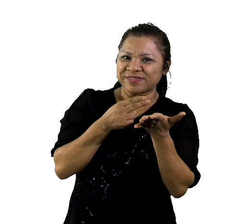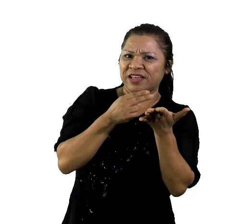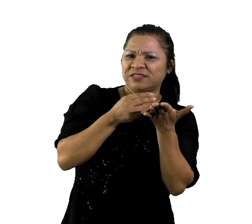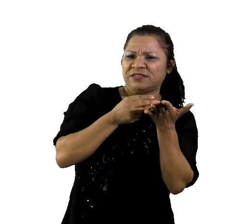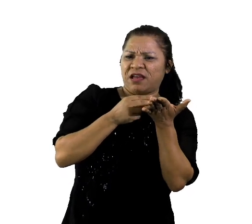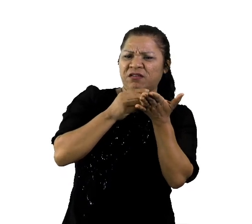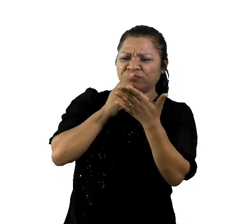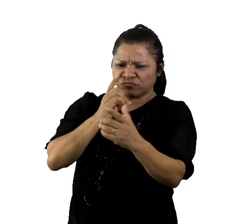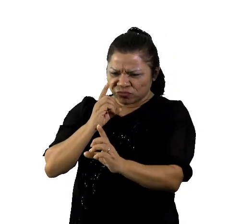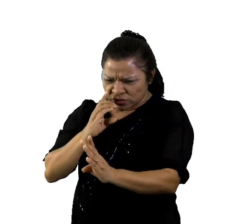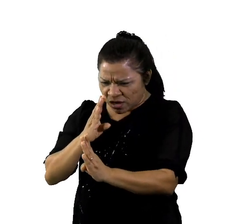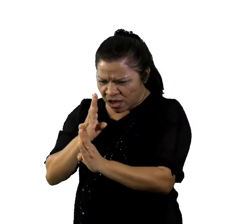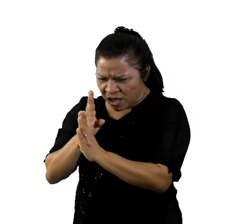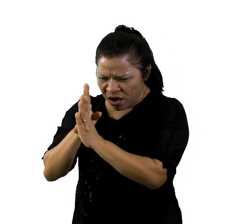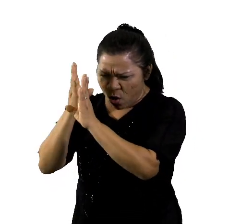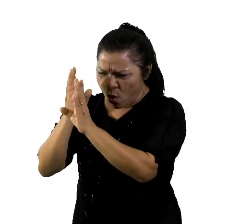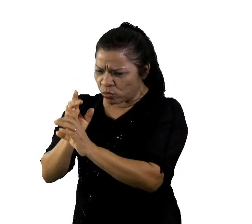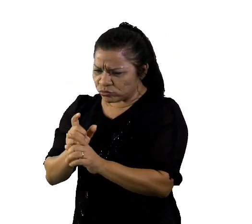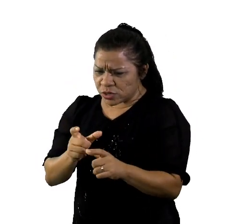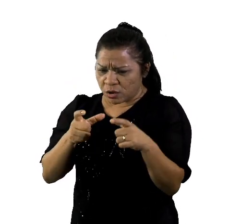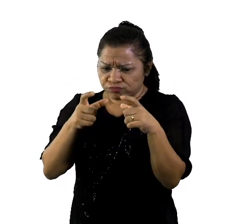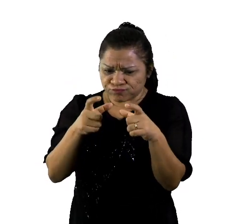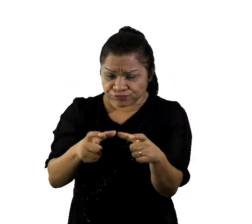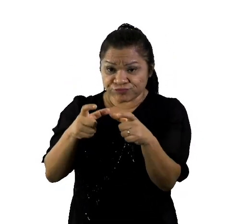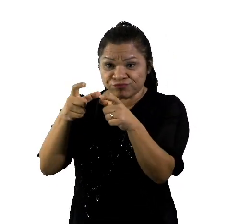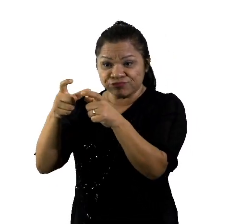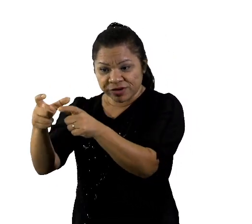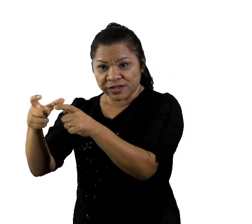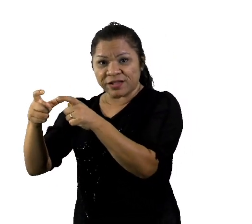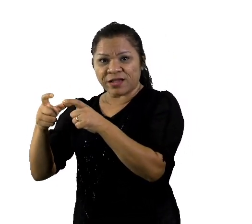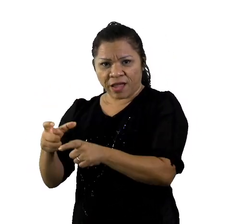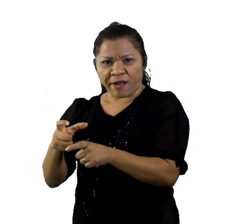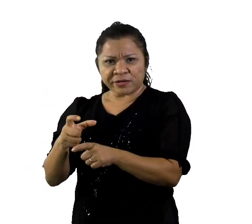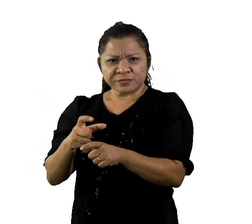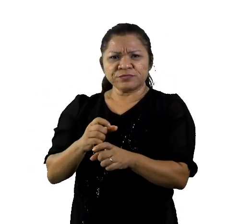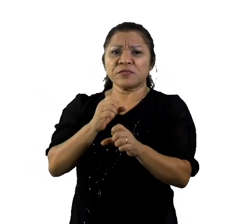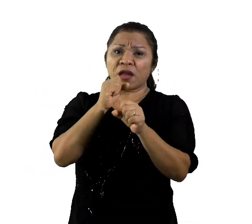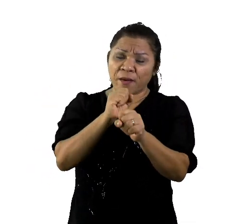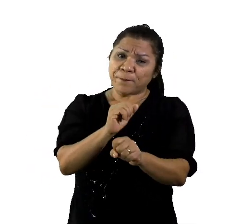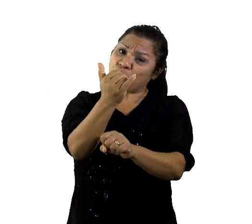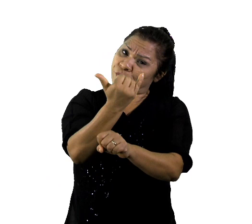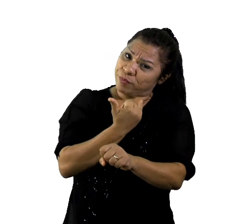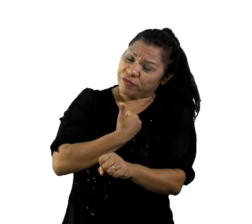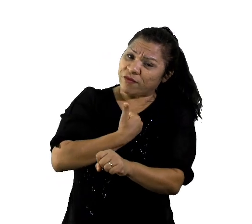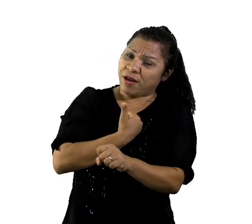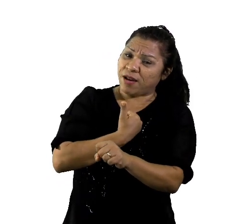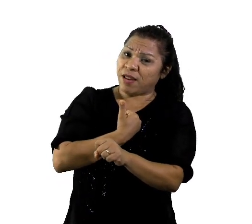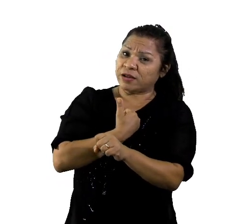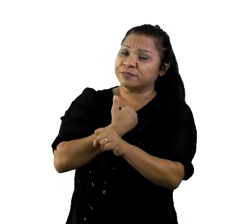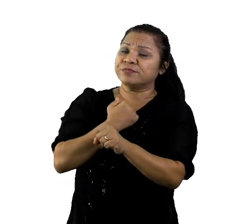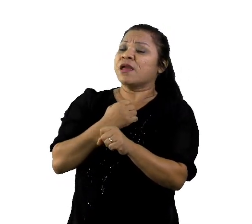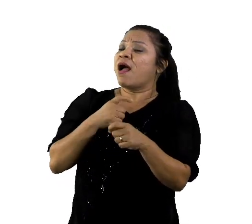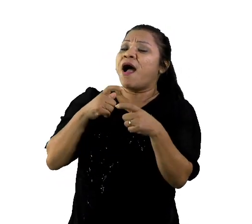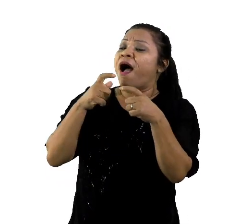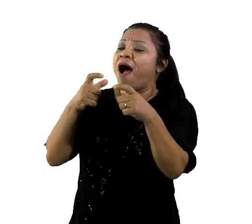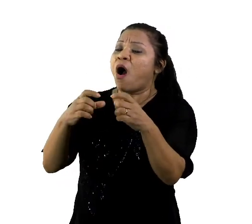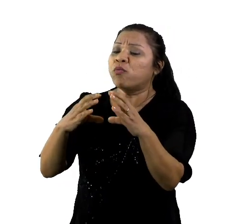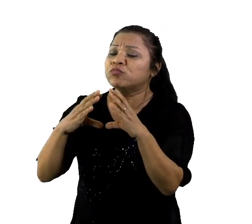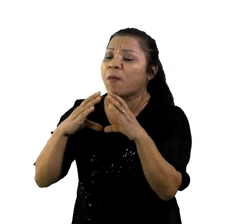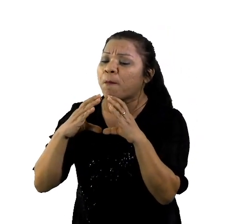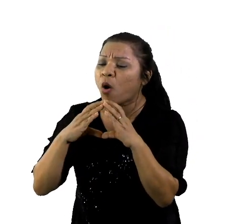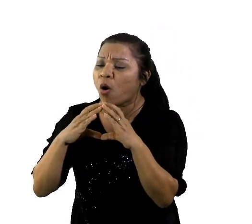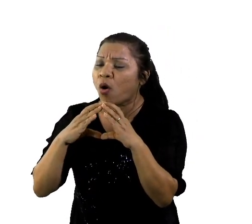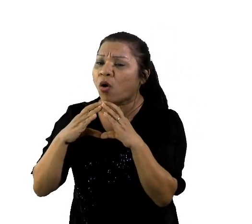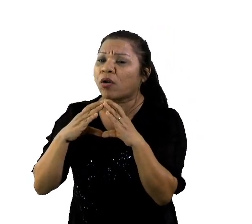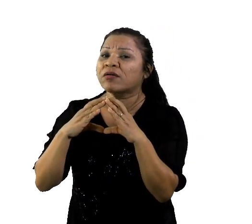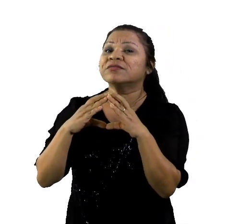está? Identificaram? Então vamos lá. Vocês podem me dizer aí de casa mesmo, aonde está a bola?